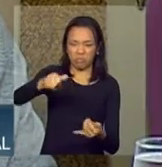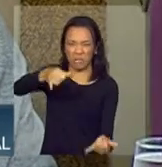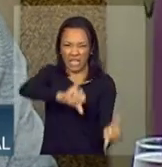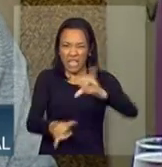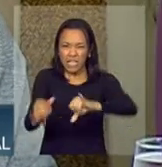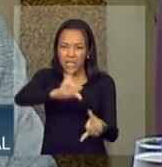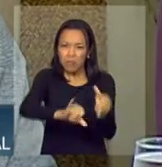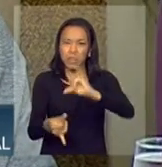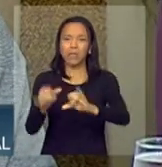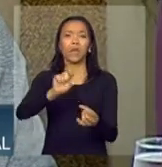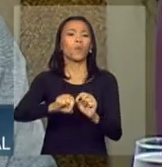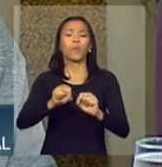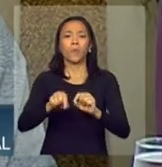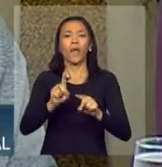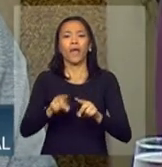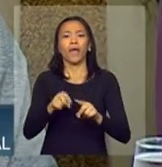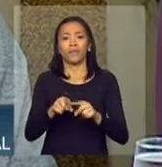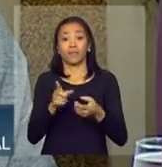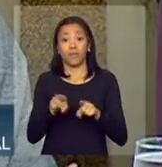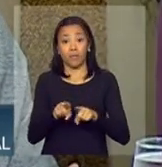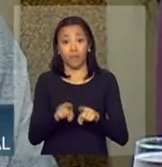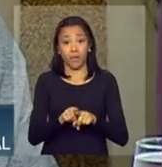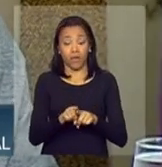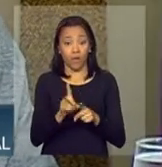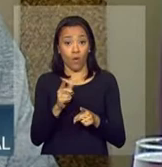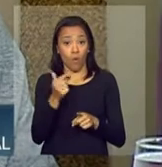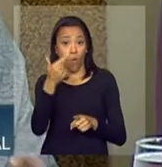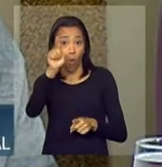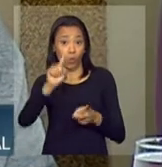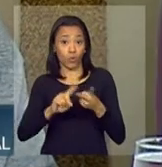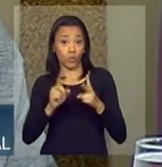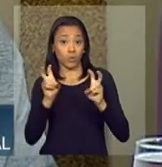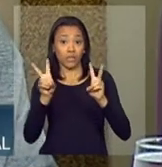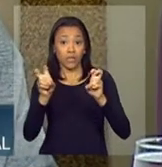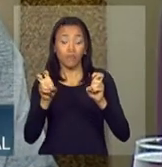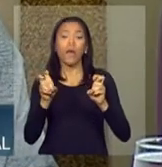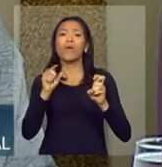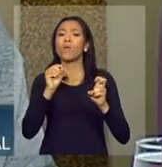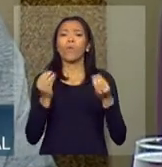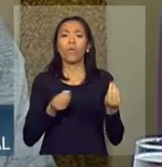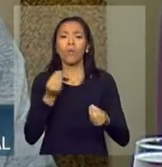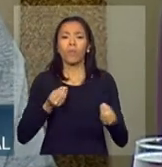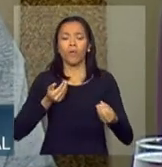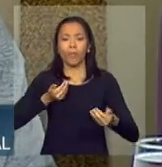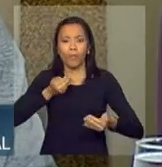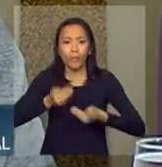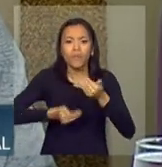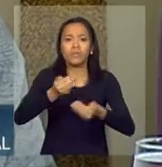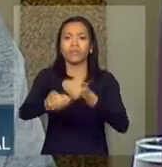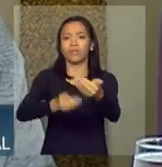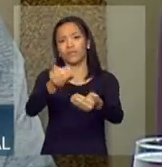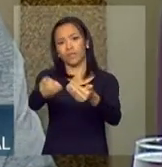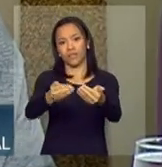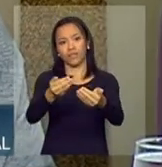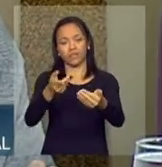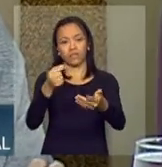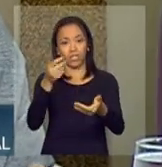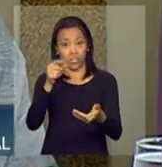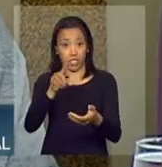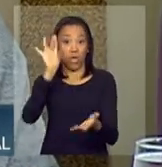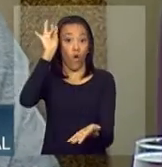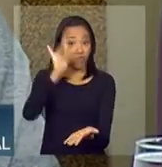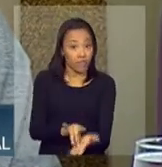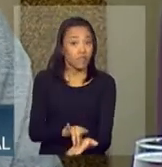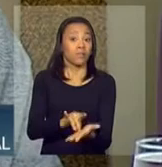está associado à liberação dos transgênicos. E outro ponto que nós queremos abordar é sobre o processo decisório, né, de regulamentação